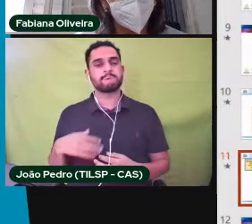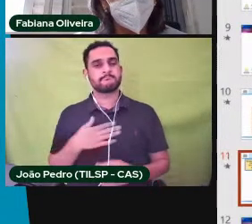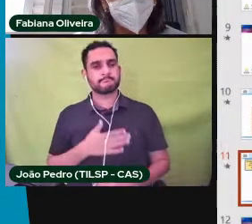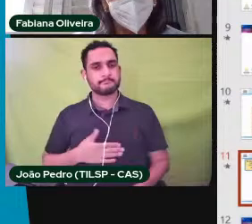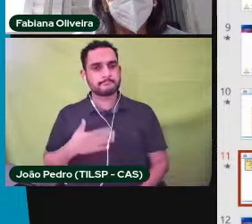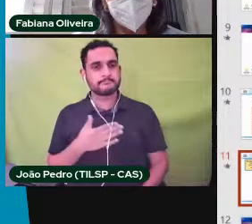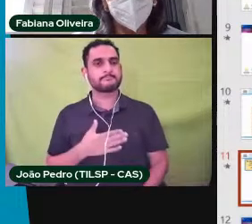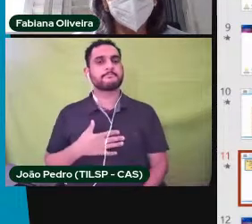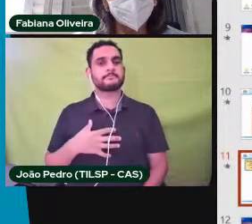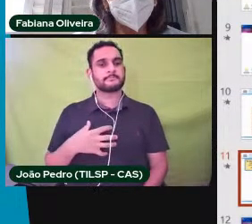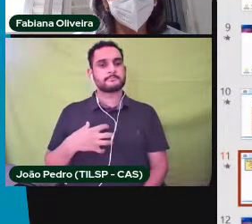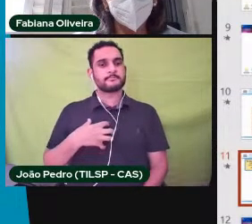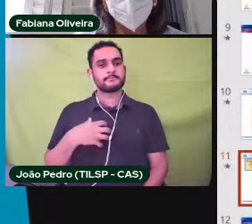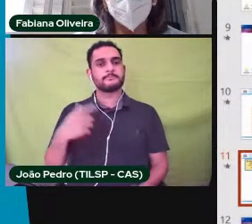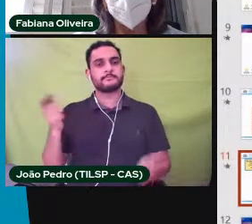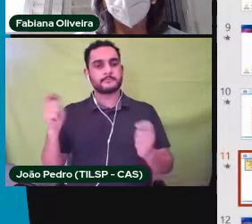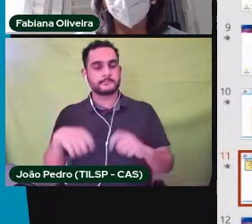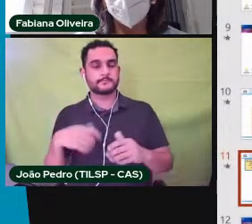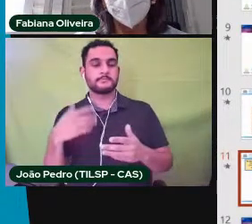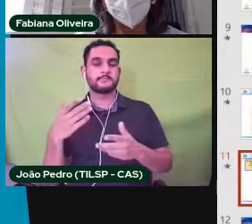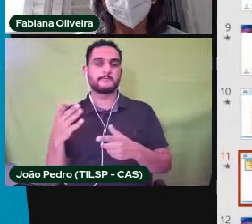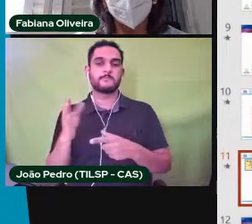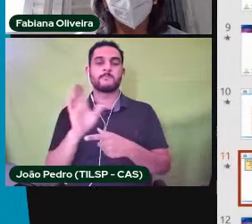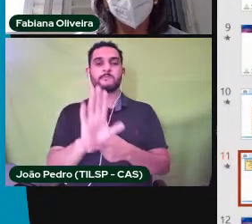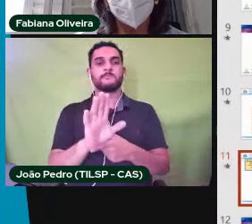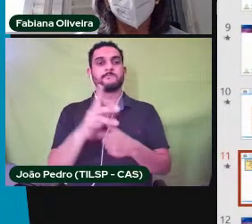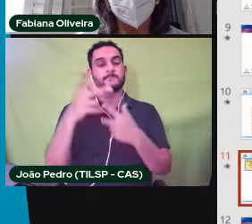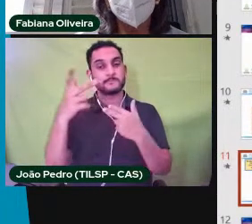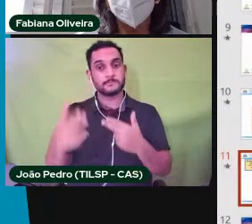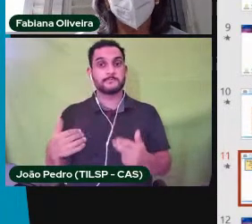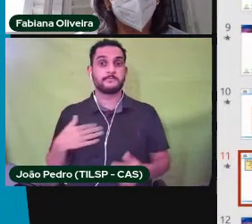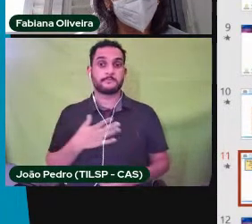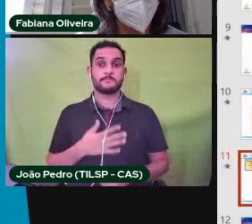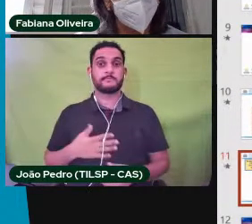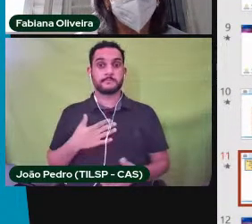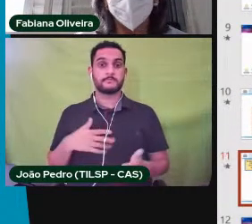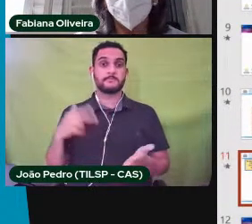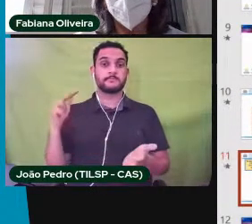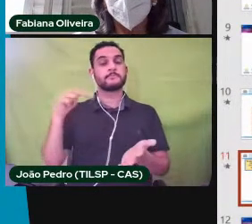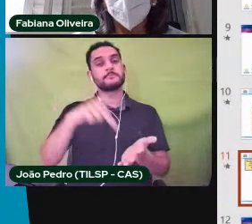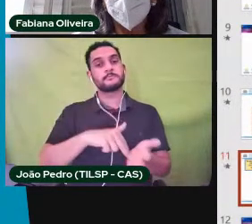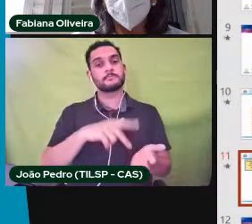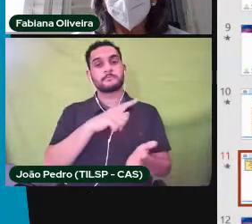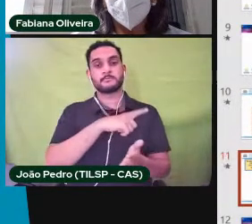colaborar, com a mesma satisfação que eu estou com vocês aqui, trazendo essas citações,